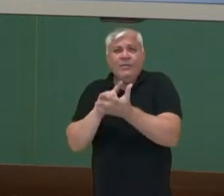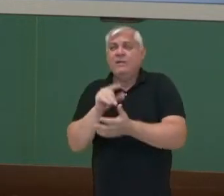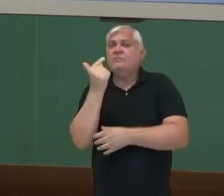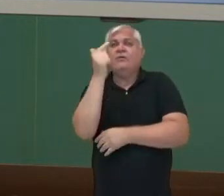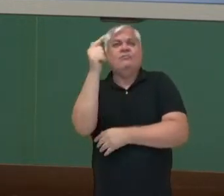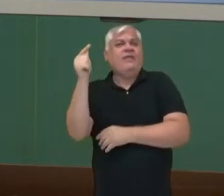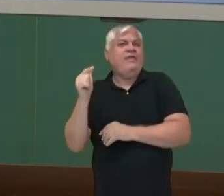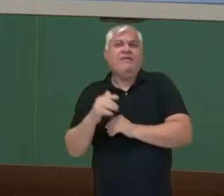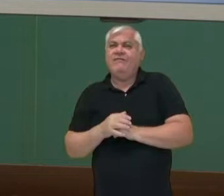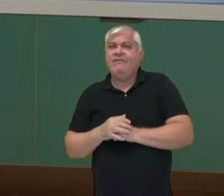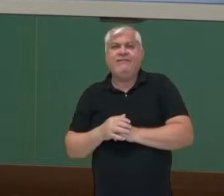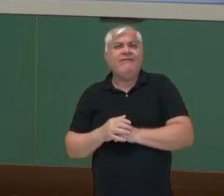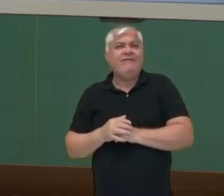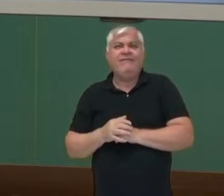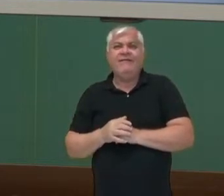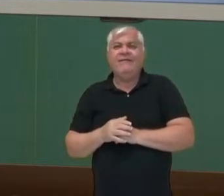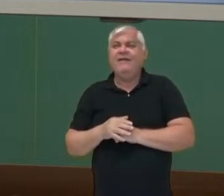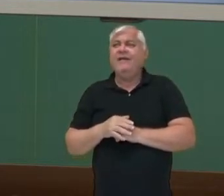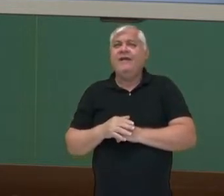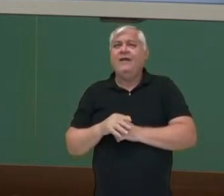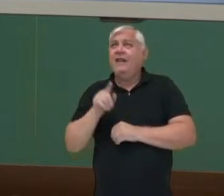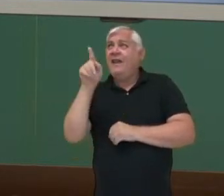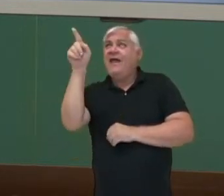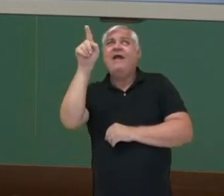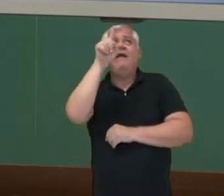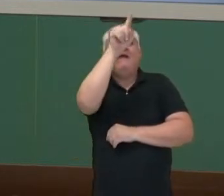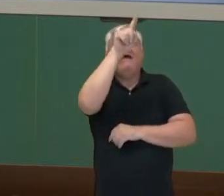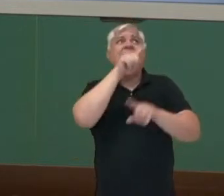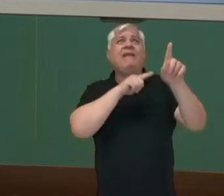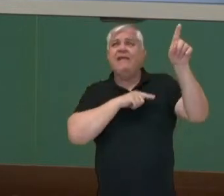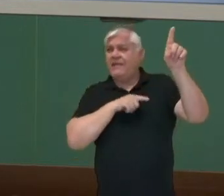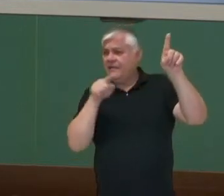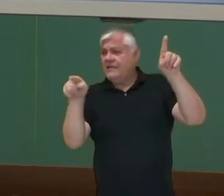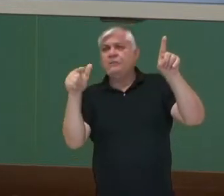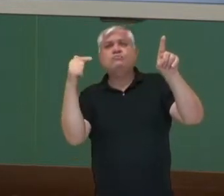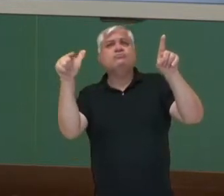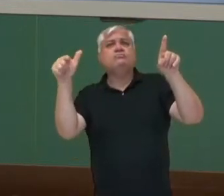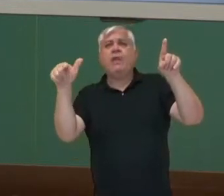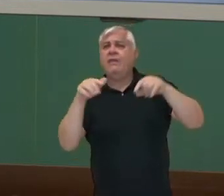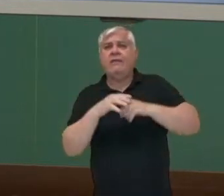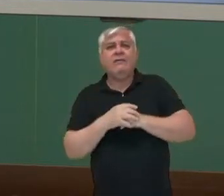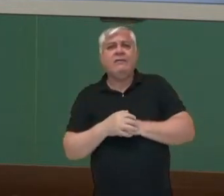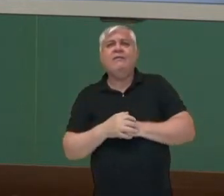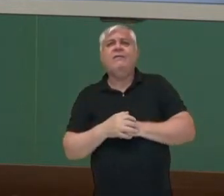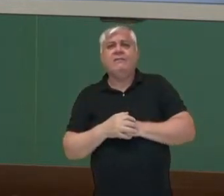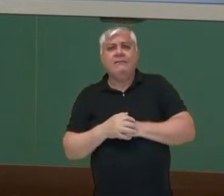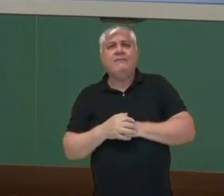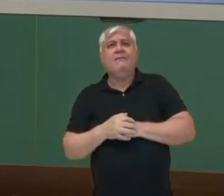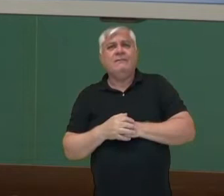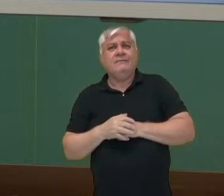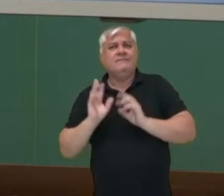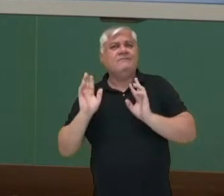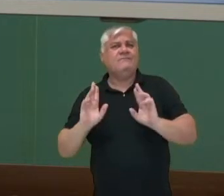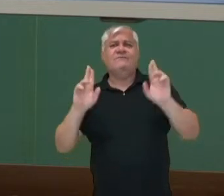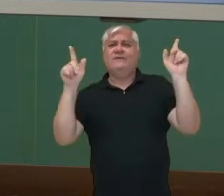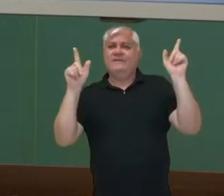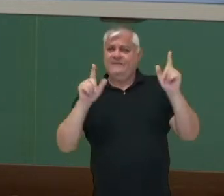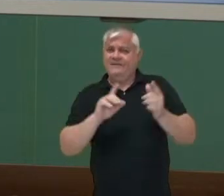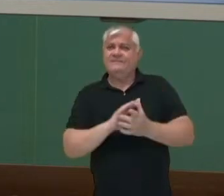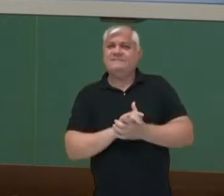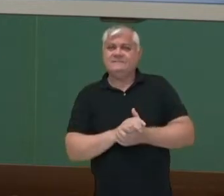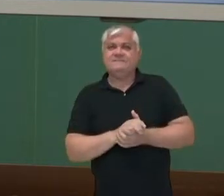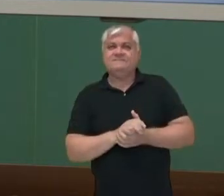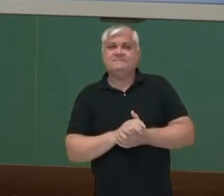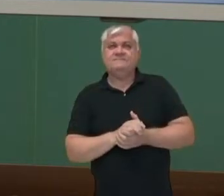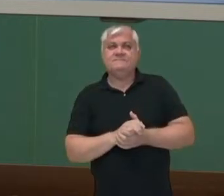tinha originalmente na região sudeste com outras regiões, é a que apresentava ali a maior diferença de paisagens naturais.